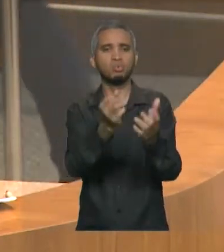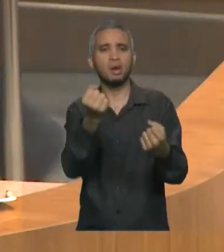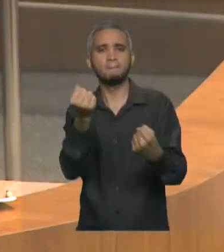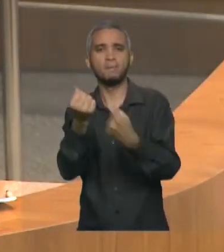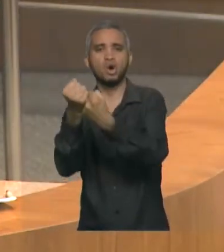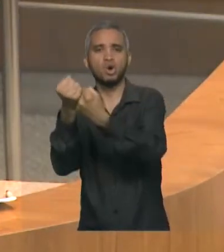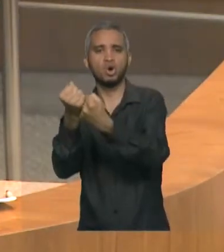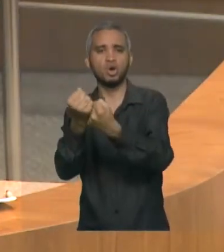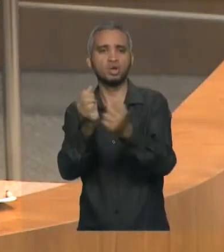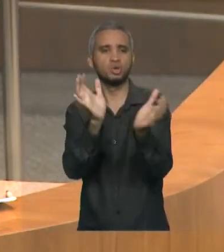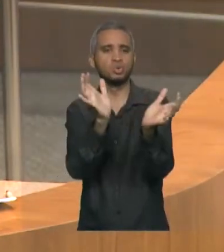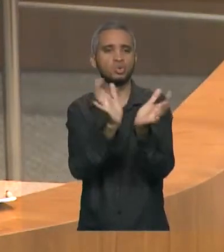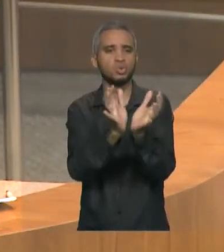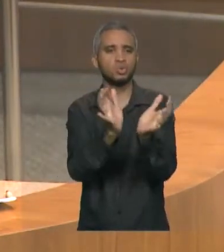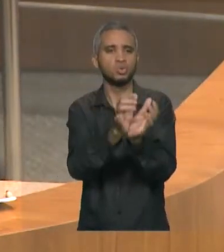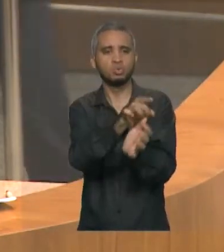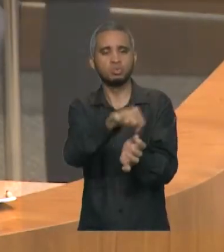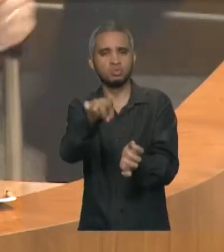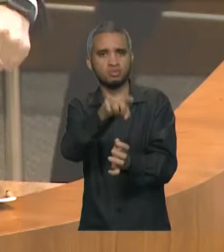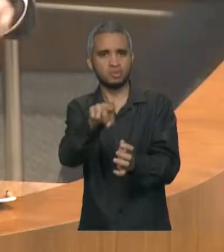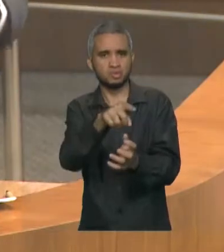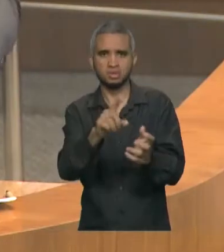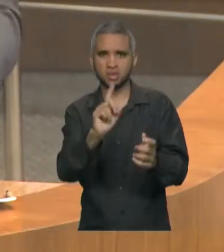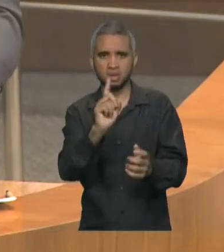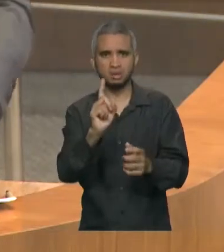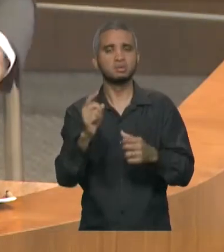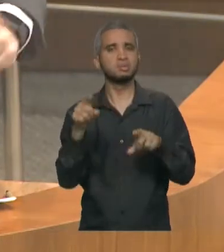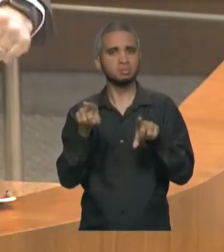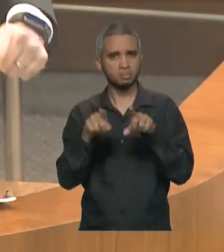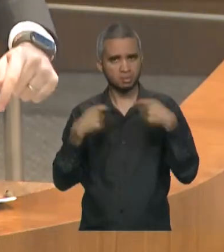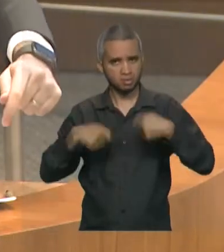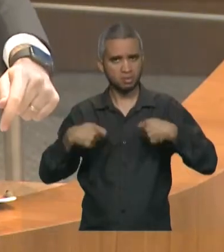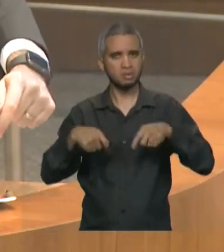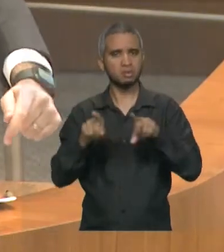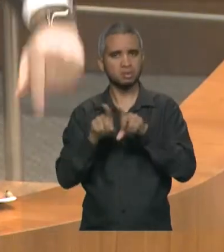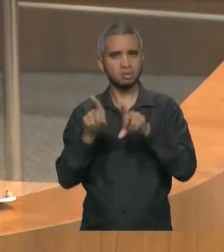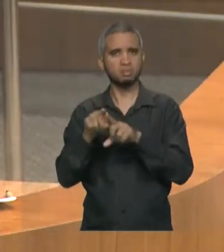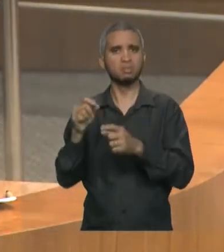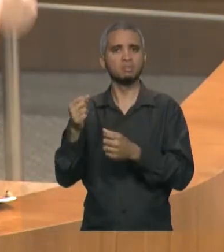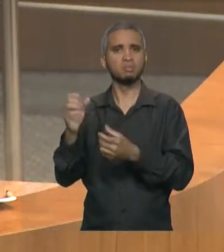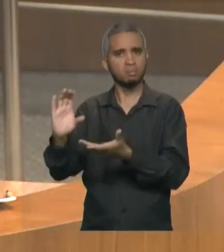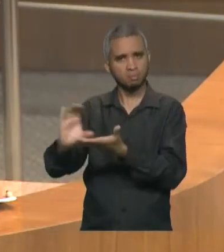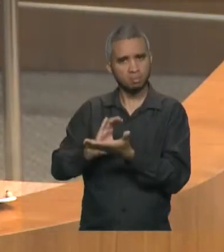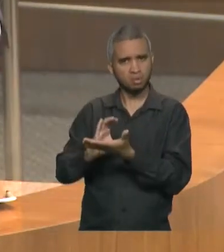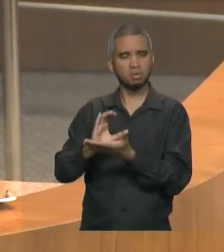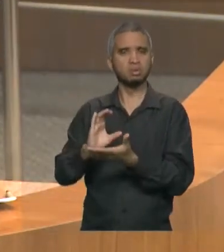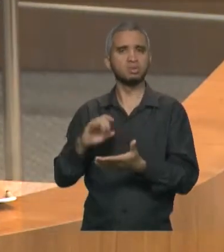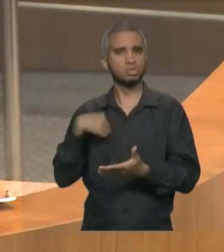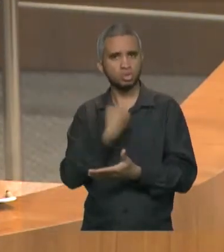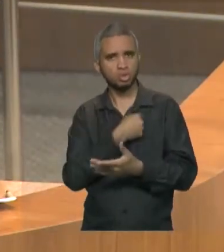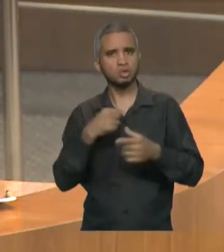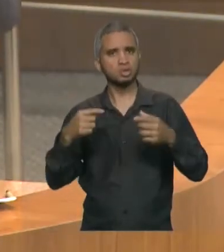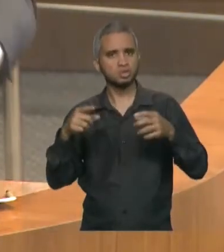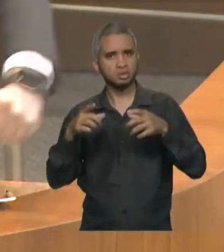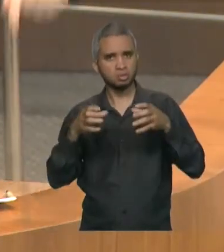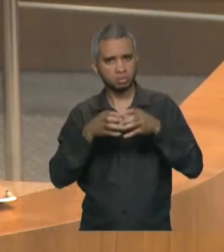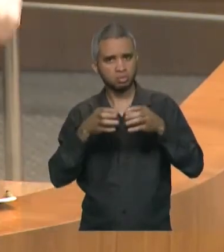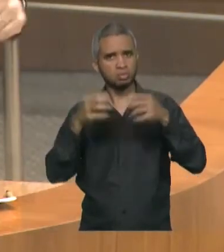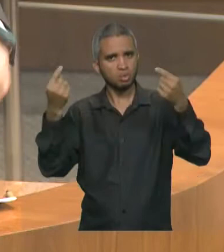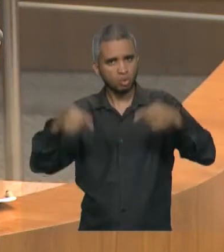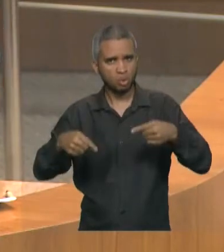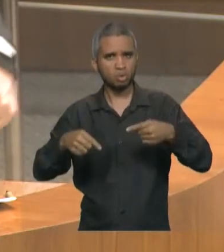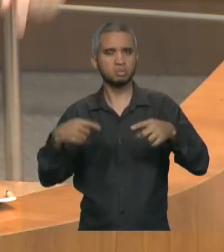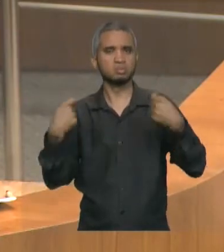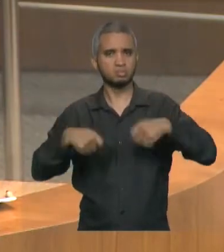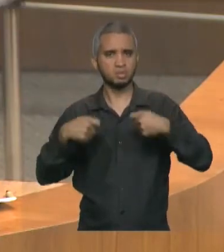vota contra o combate ao câncer, não. Ele tem que liberar as emendas parlamentares, é de todos os deputados que foram eleitos pelo povo. Então